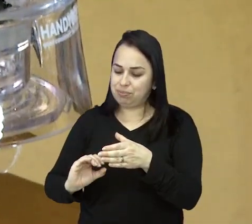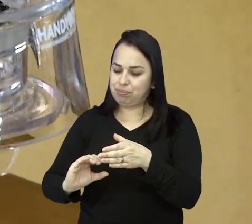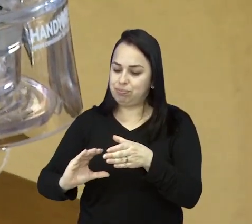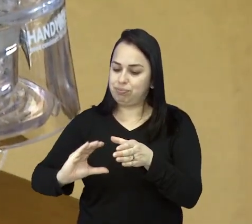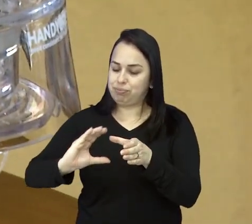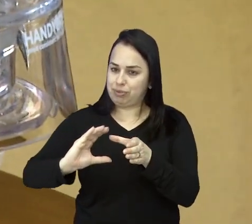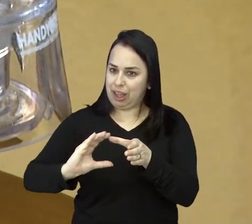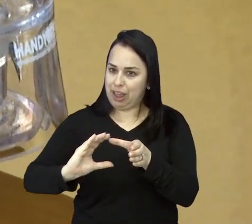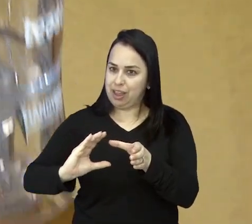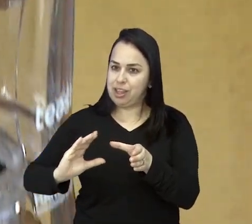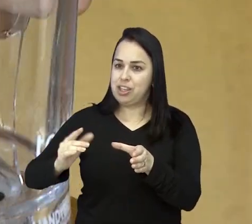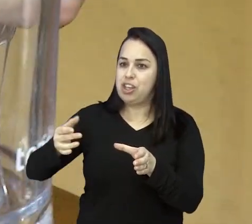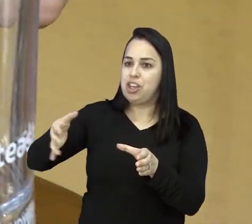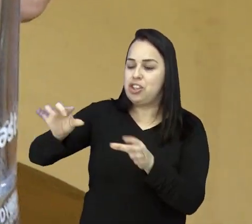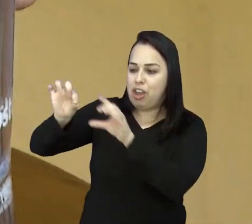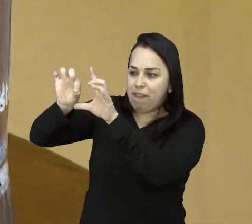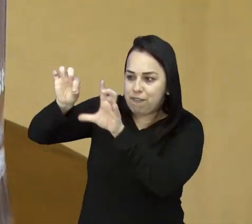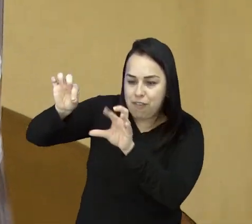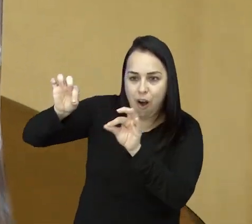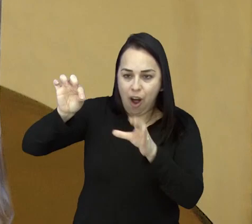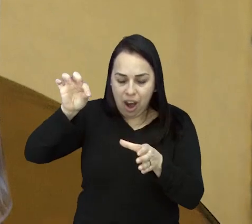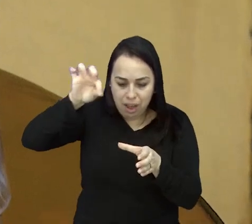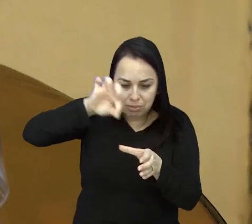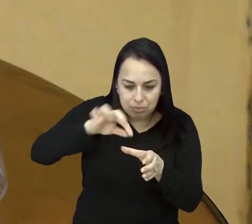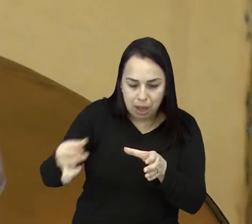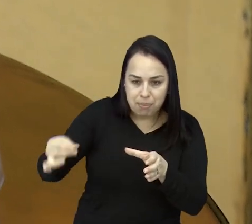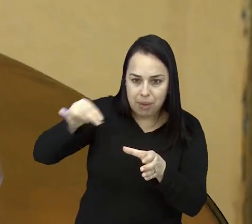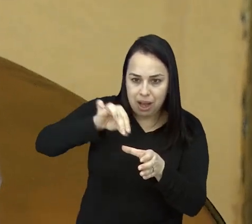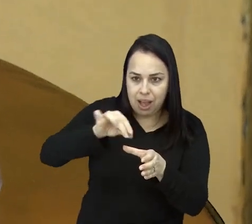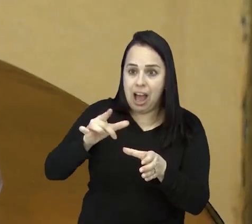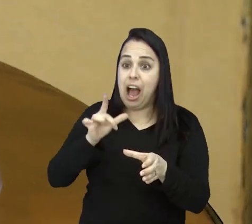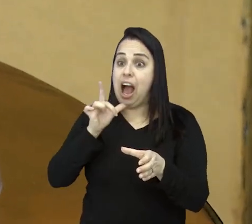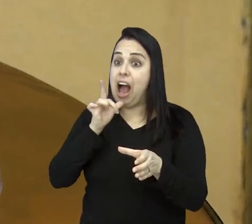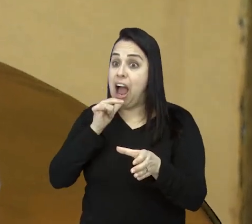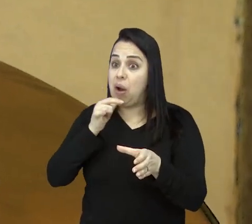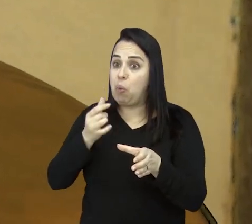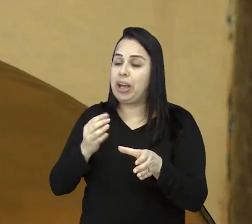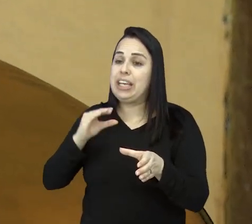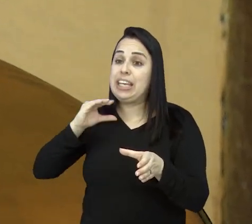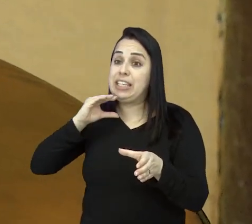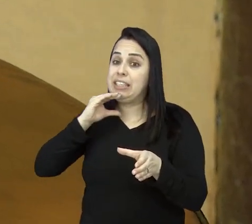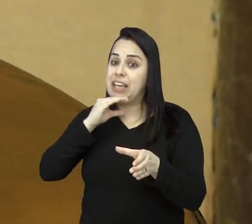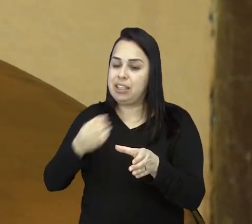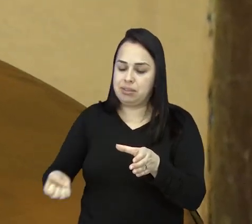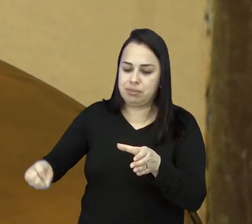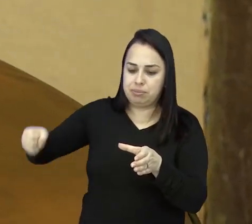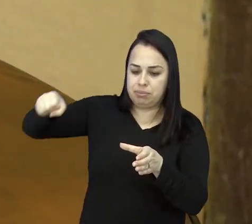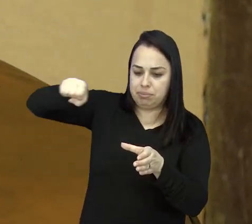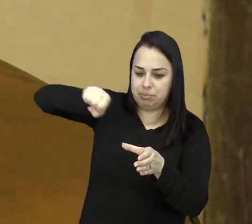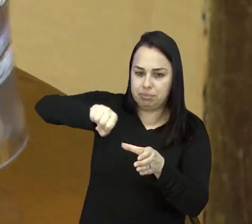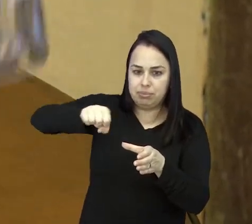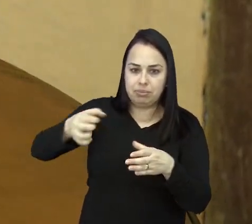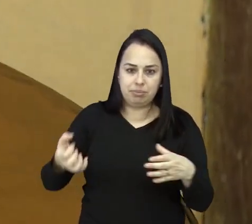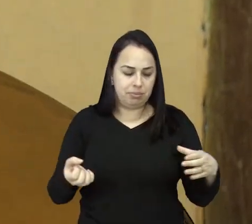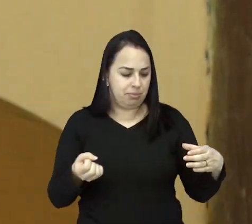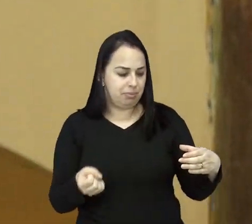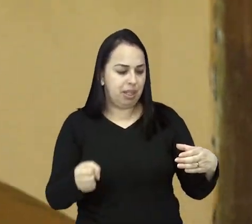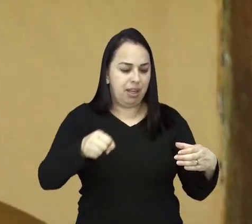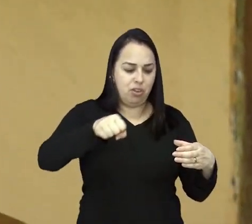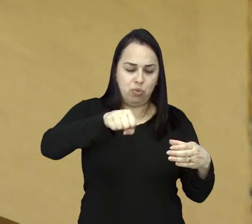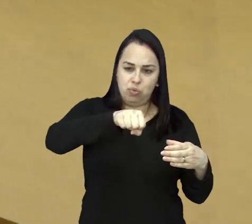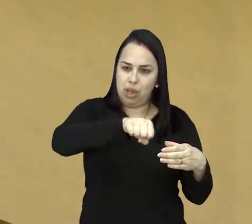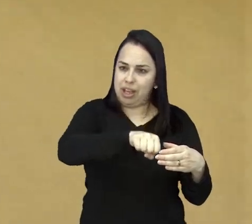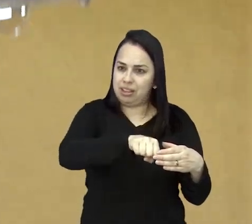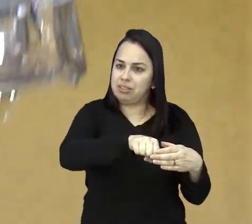gente quer de folha, né? E aí a gente coloca a água quente e aí a gente serve direto na xícara.